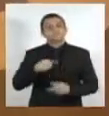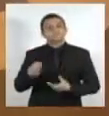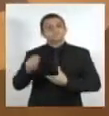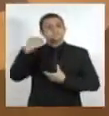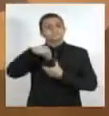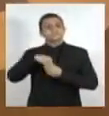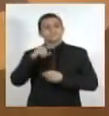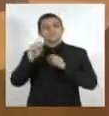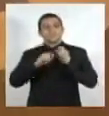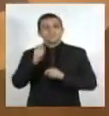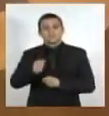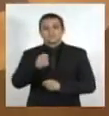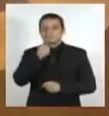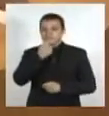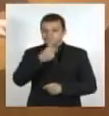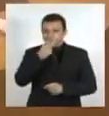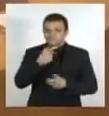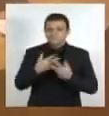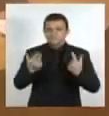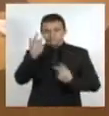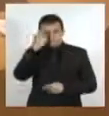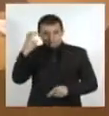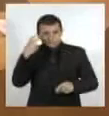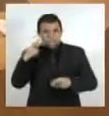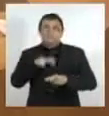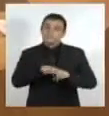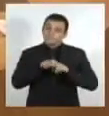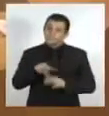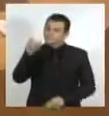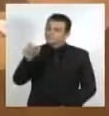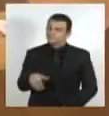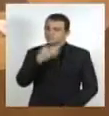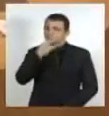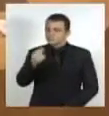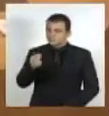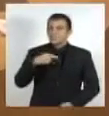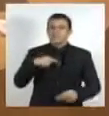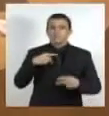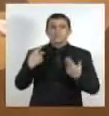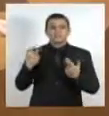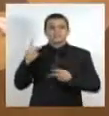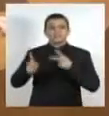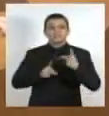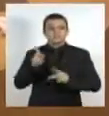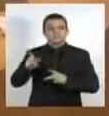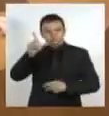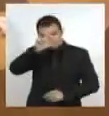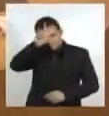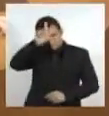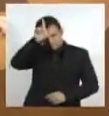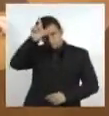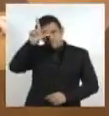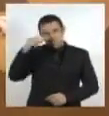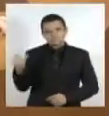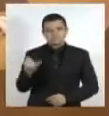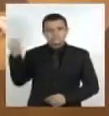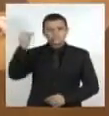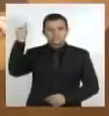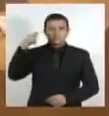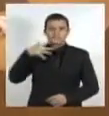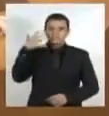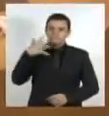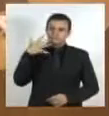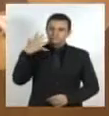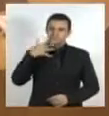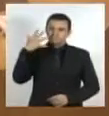inteligente, por isso virou um grande líder popular, fez um discurso e conseguiu judicialmente